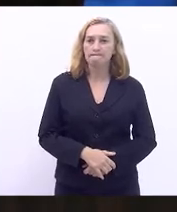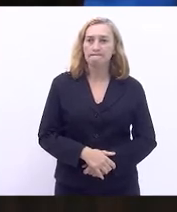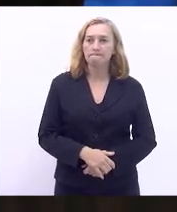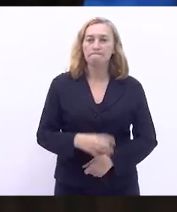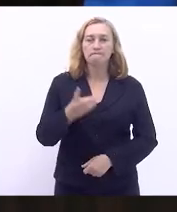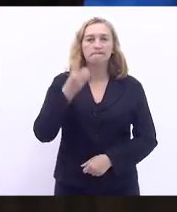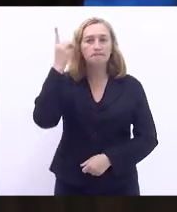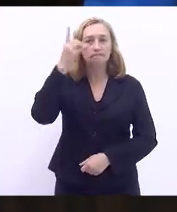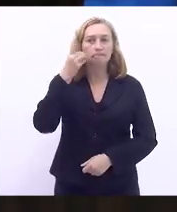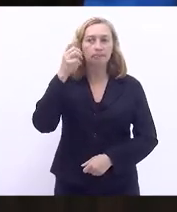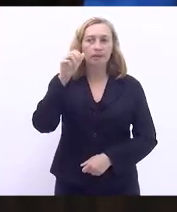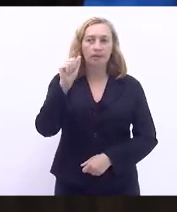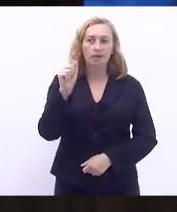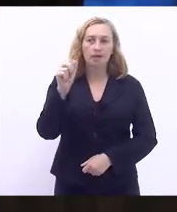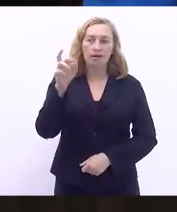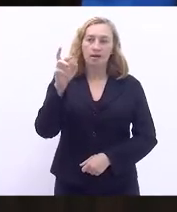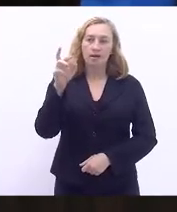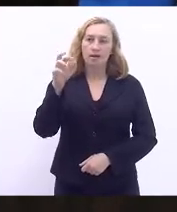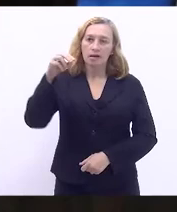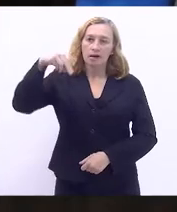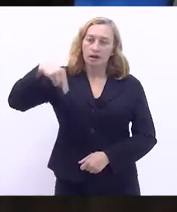Deputado André Correia.